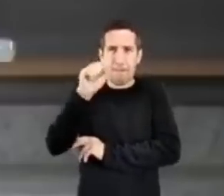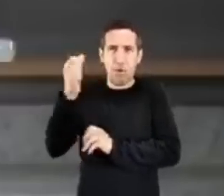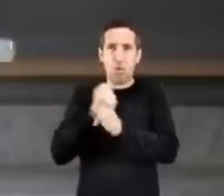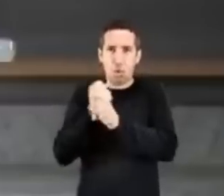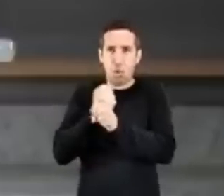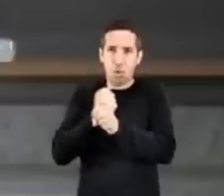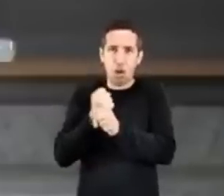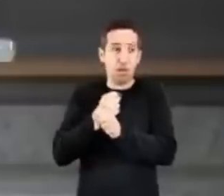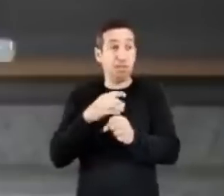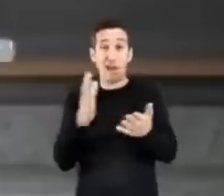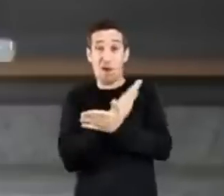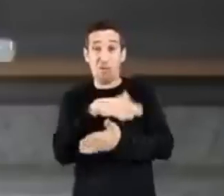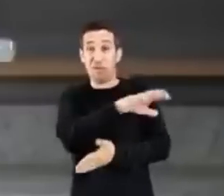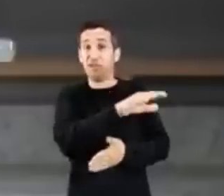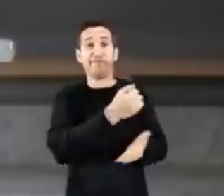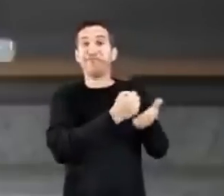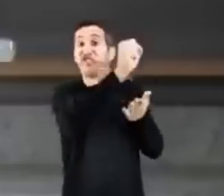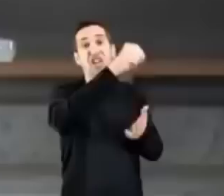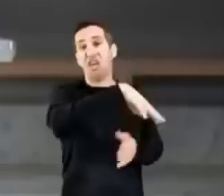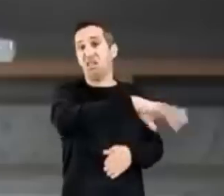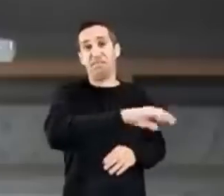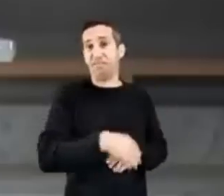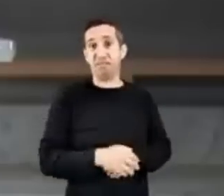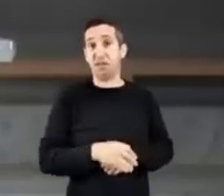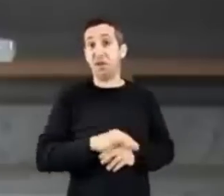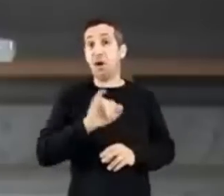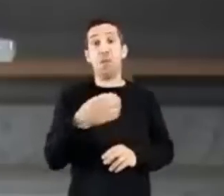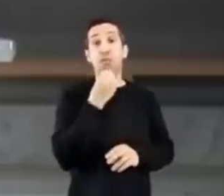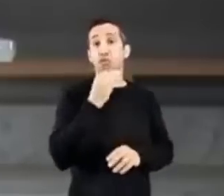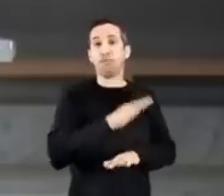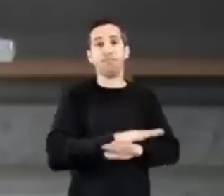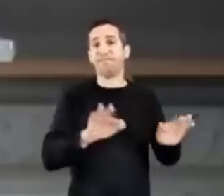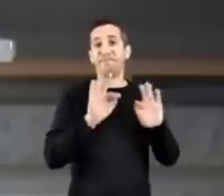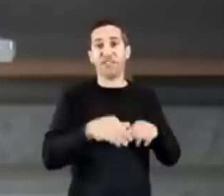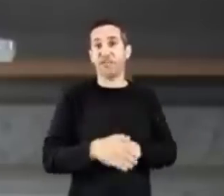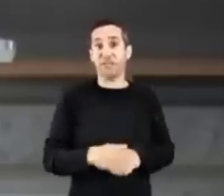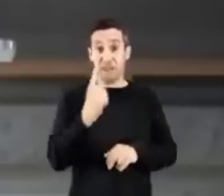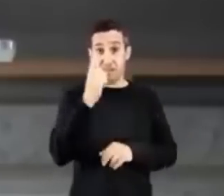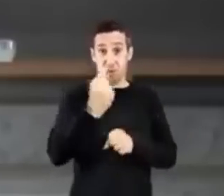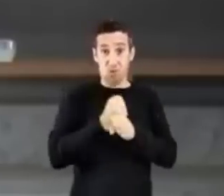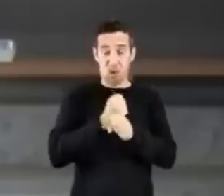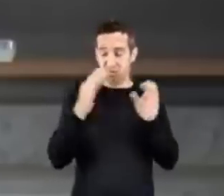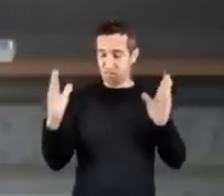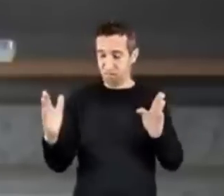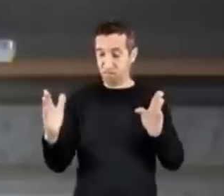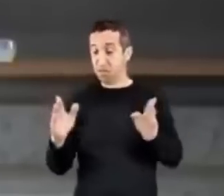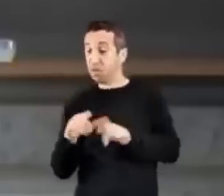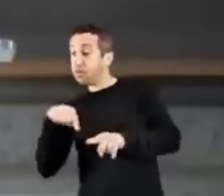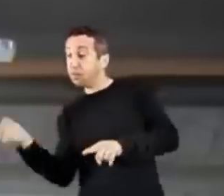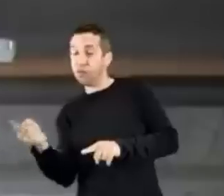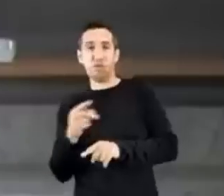demais E por que não haverá uma outra oportunidade depois do milênio e logo em seguida então